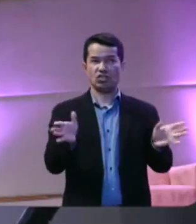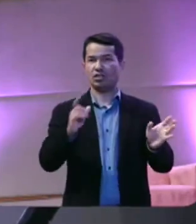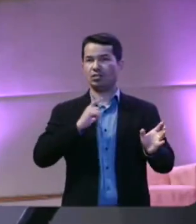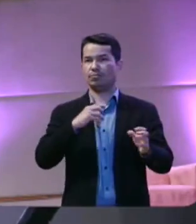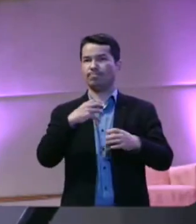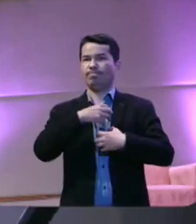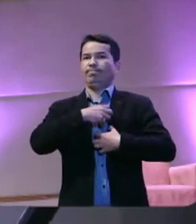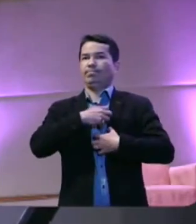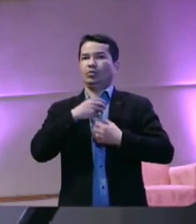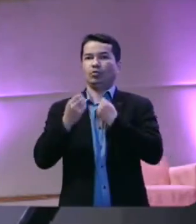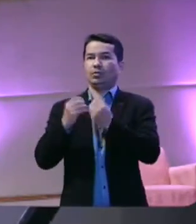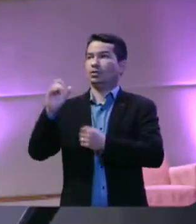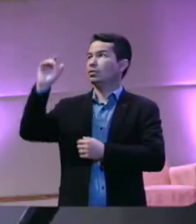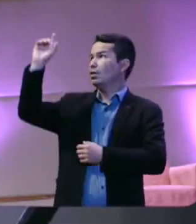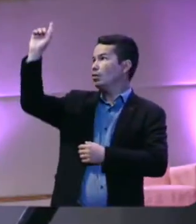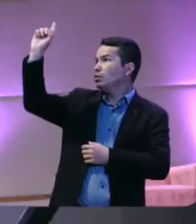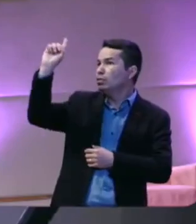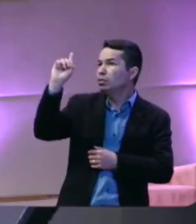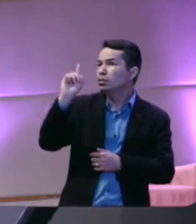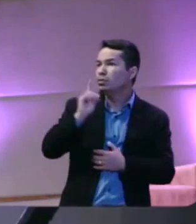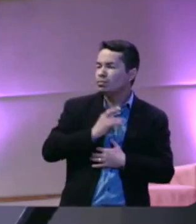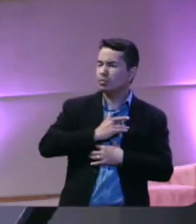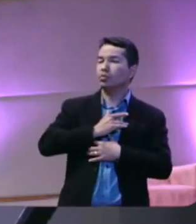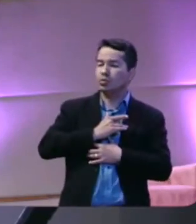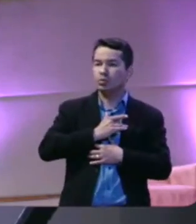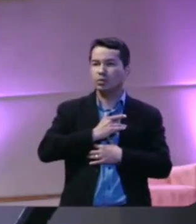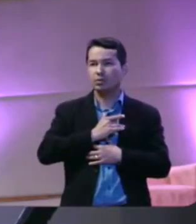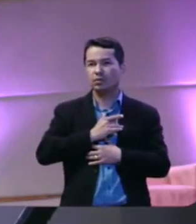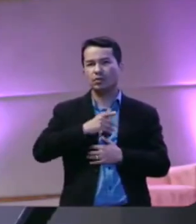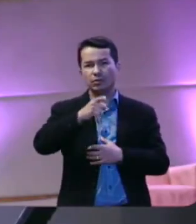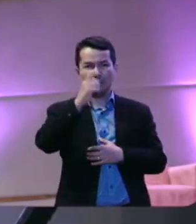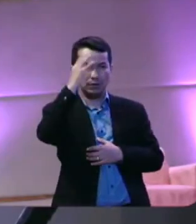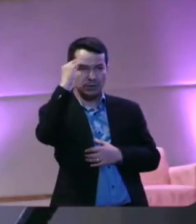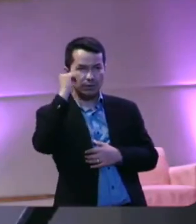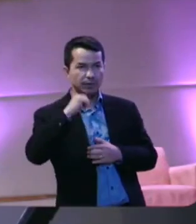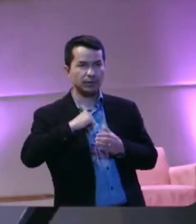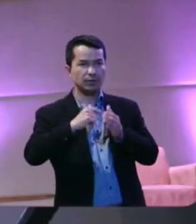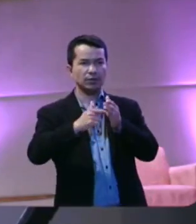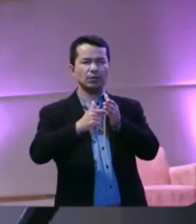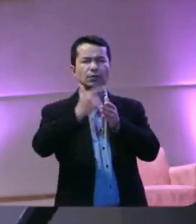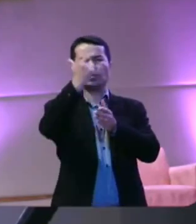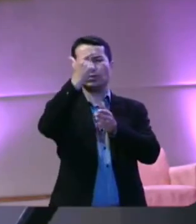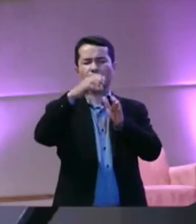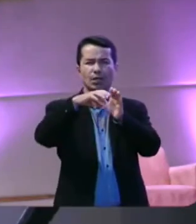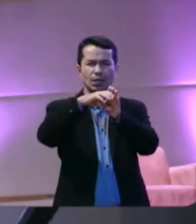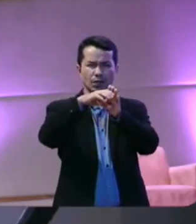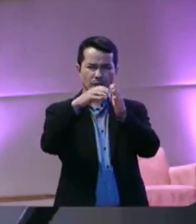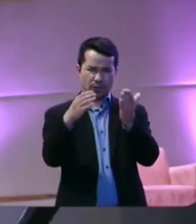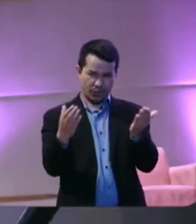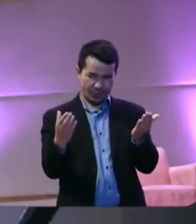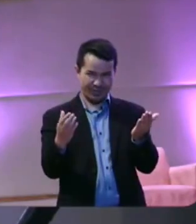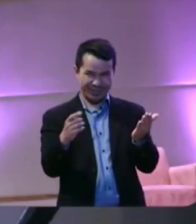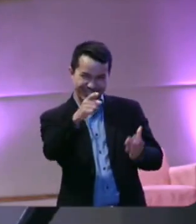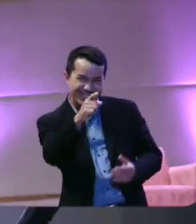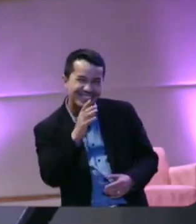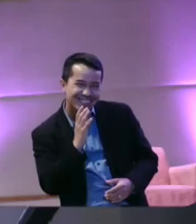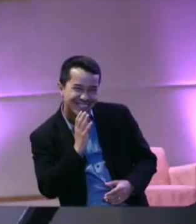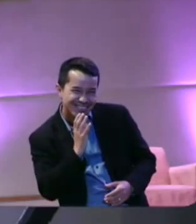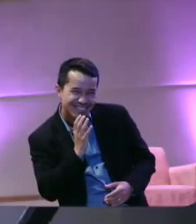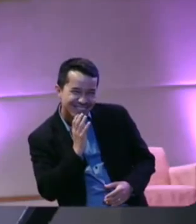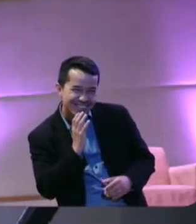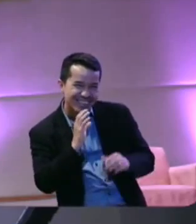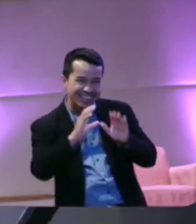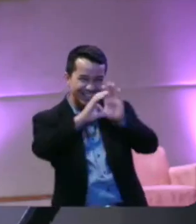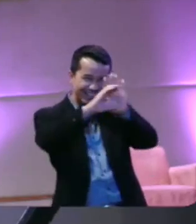o tempo da visitação de Deus. Lá em 2 Crônicas, nós citamos, nós lemos aquele famoso texto do